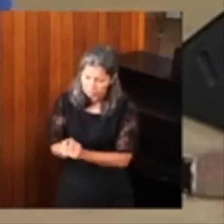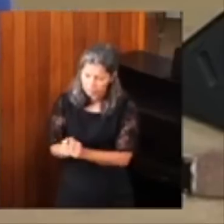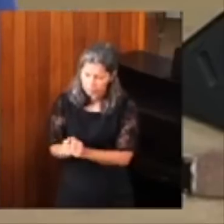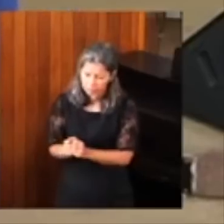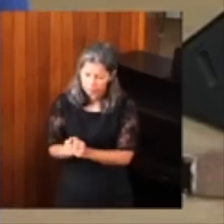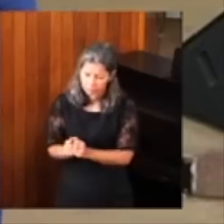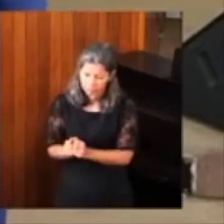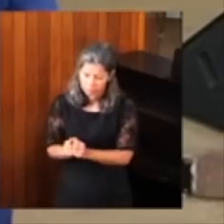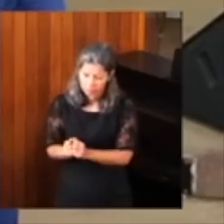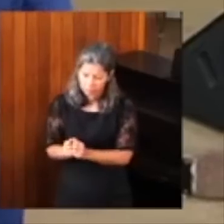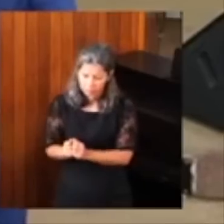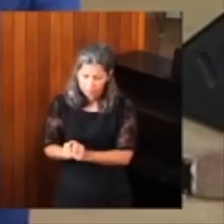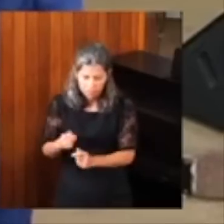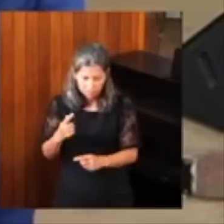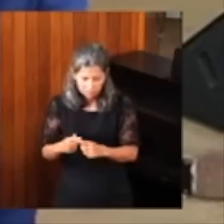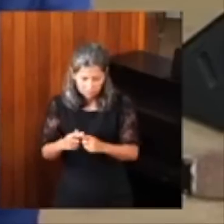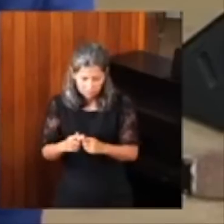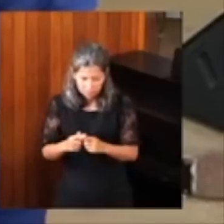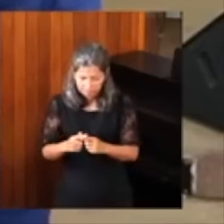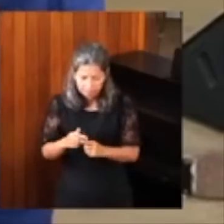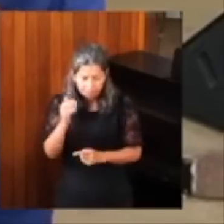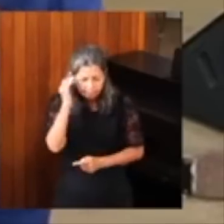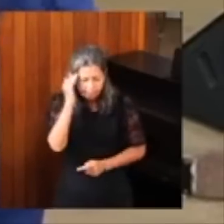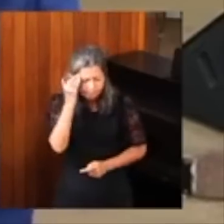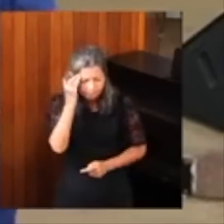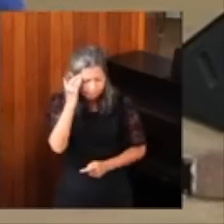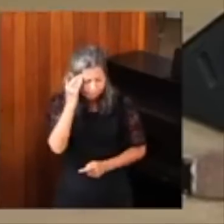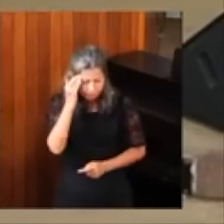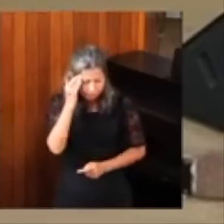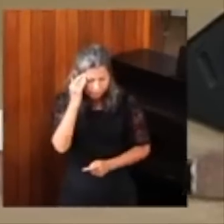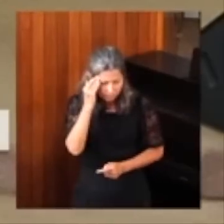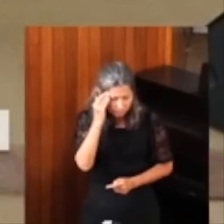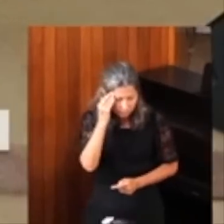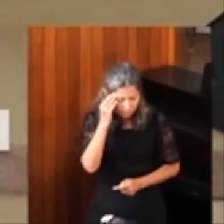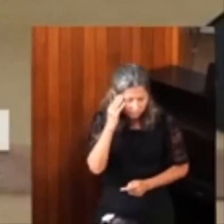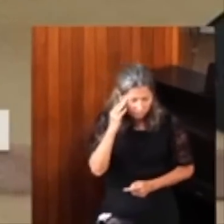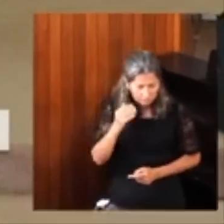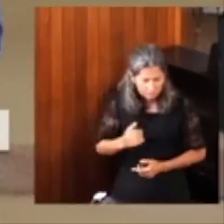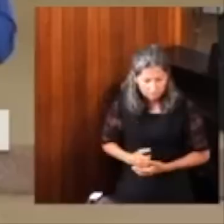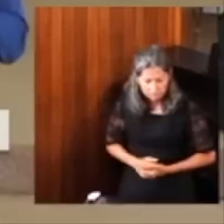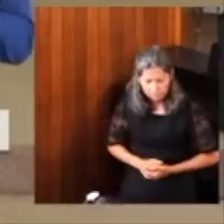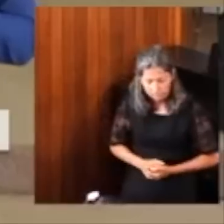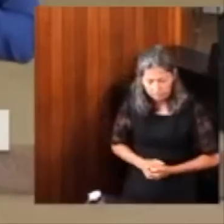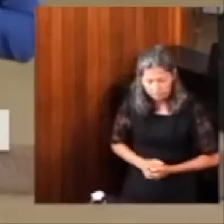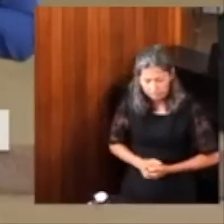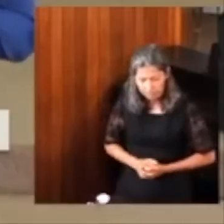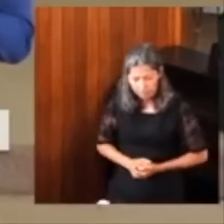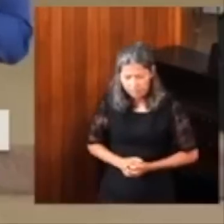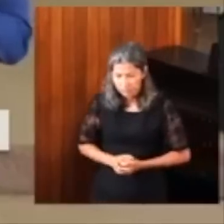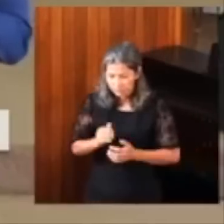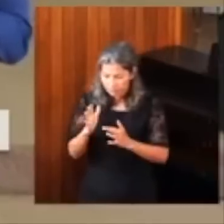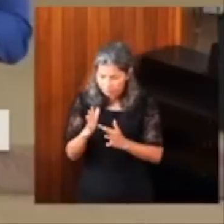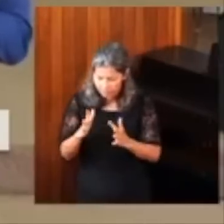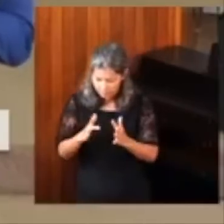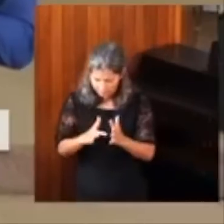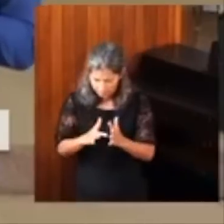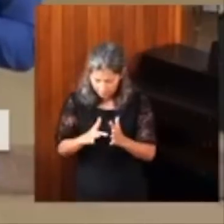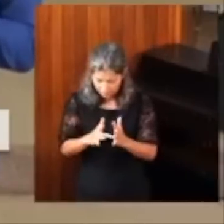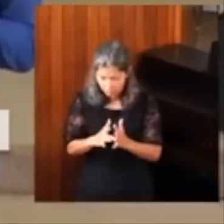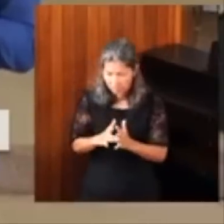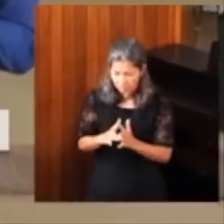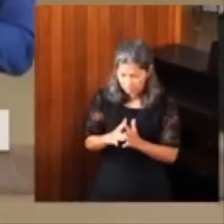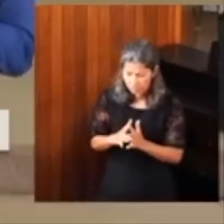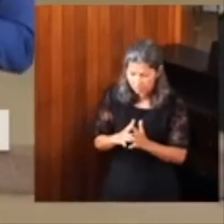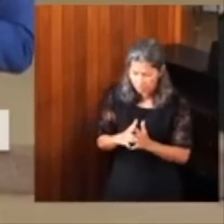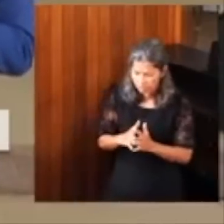Não entenderam a missão de Jesus. Mas não é porque muitos não entenderam que ele iria deixar passar o momento que na Bíblia é chamado